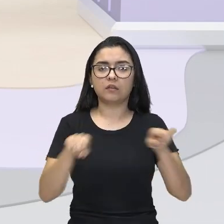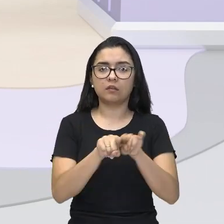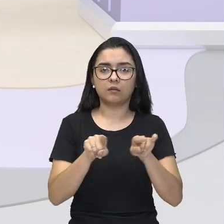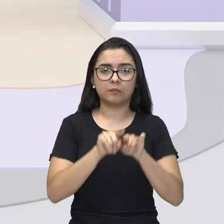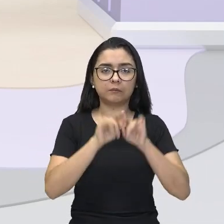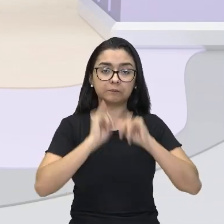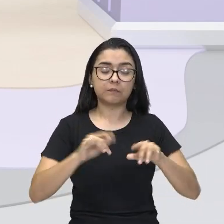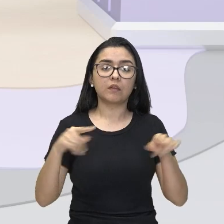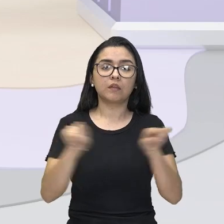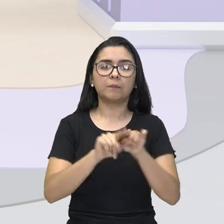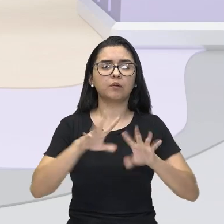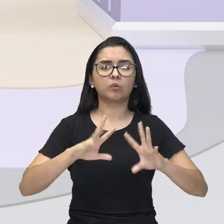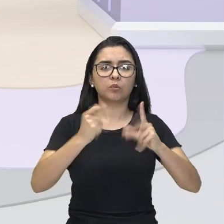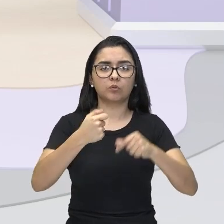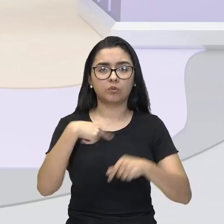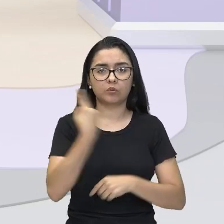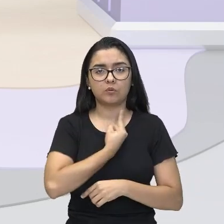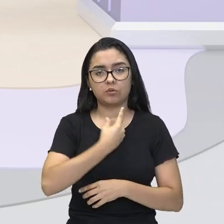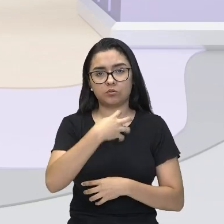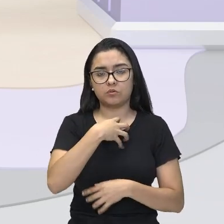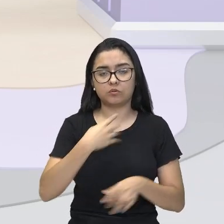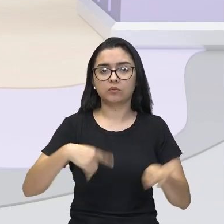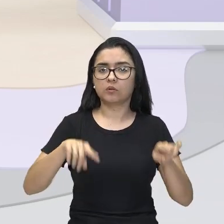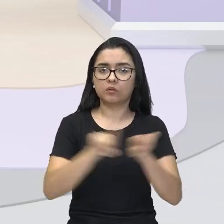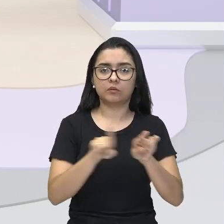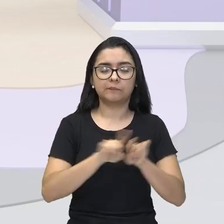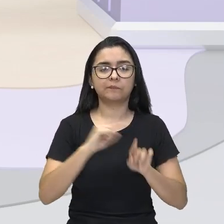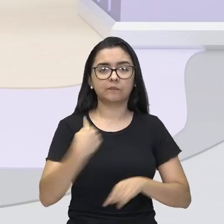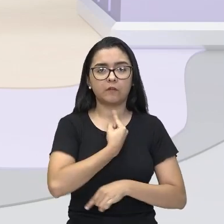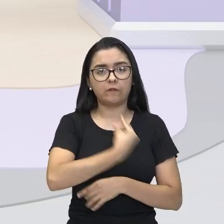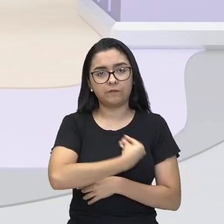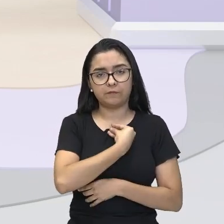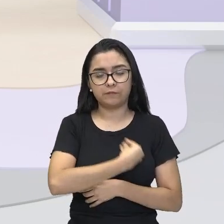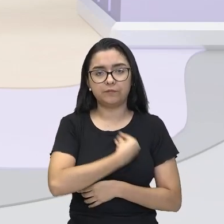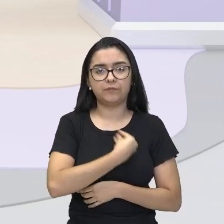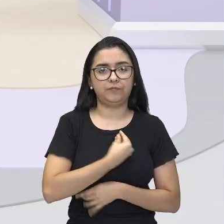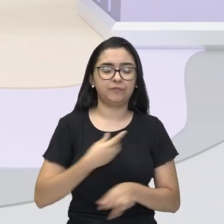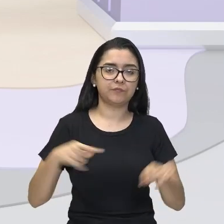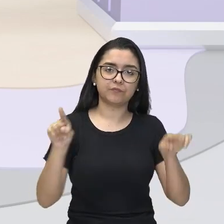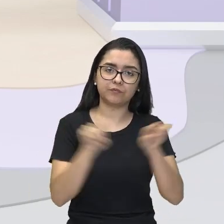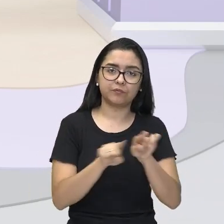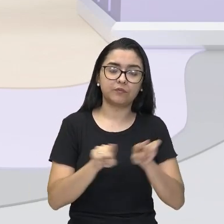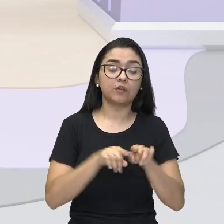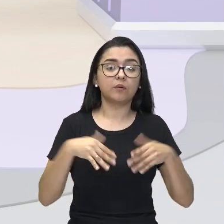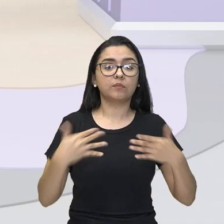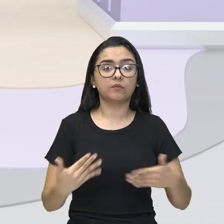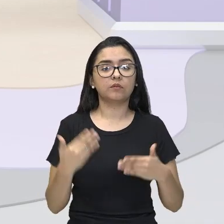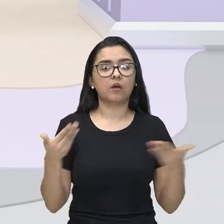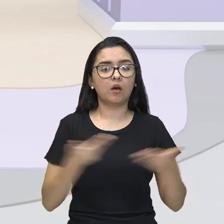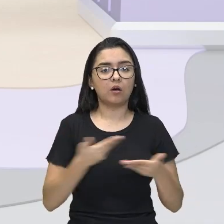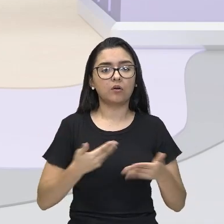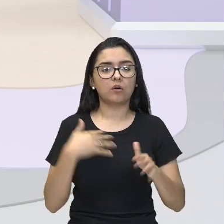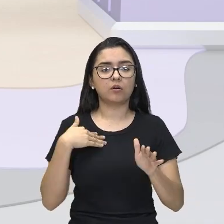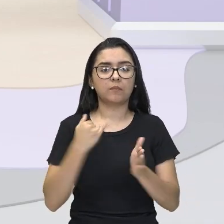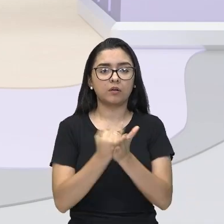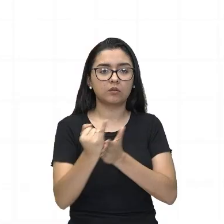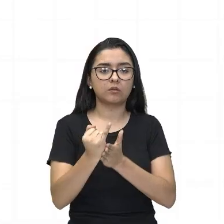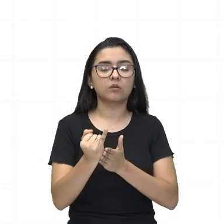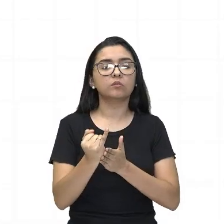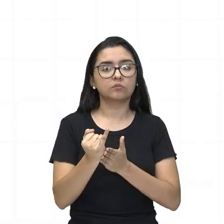aquilo que nós sentimos, aquilo que nós vivenciamos. Então vamos aqui a uma rápida